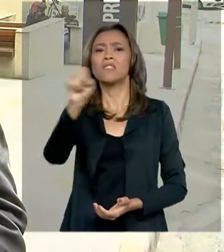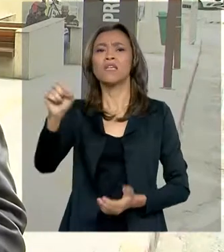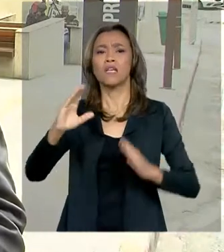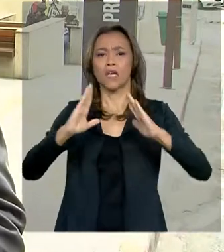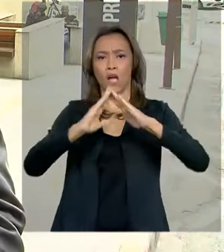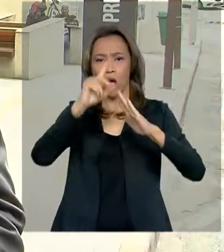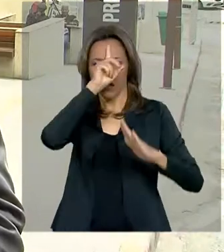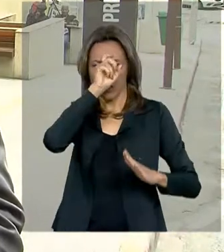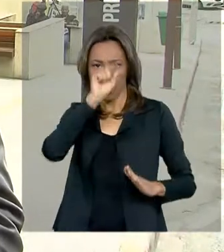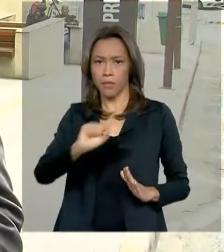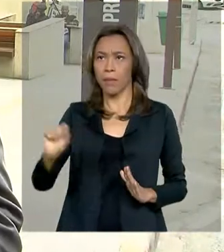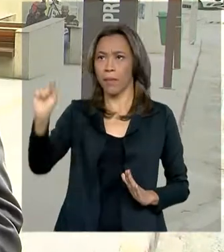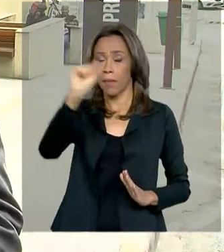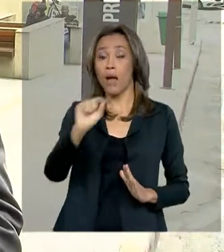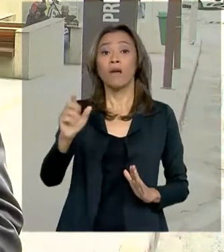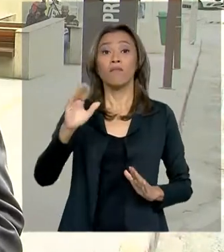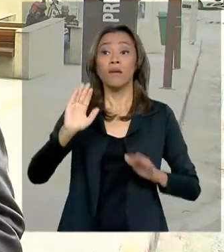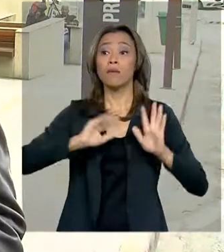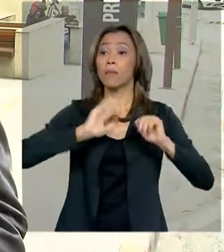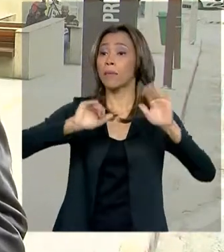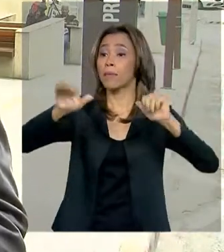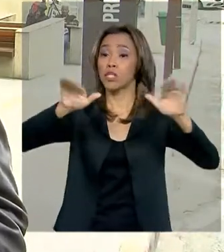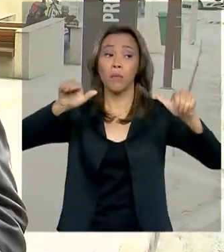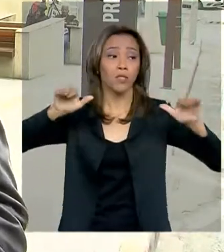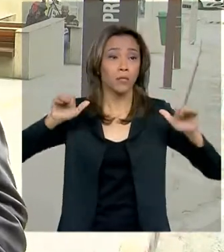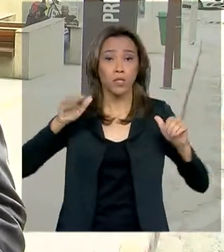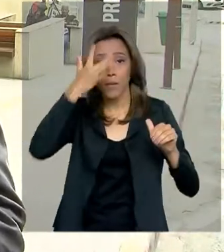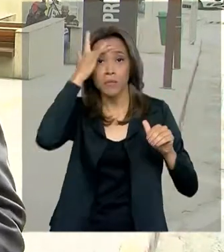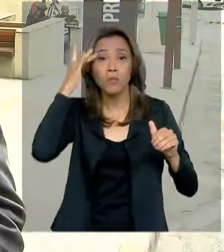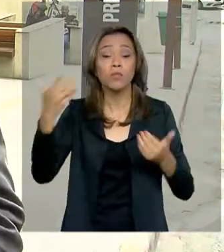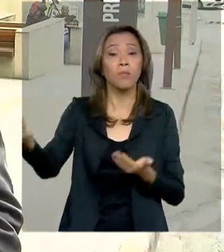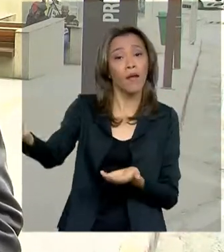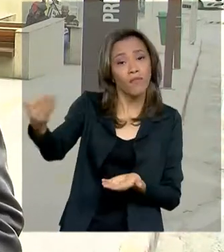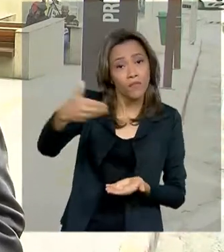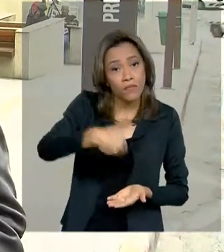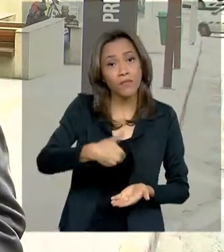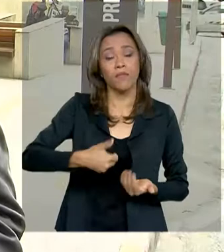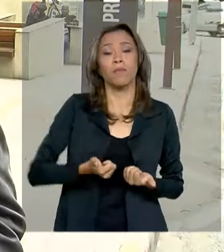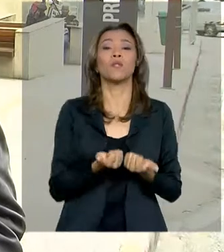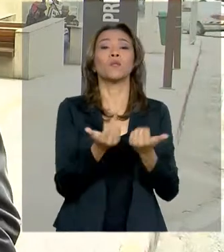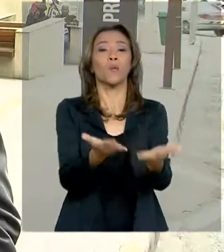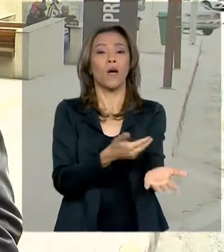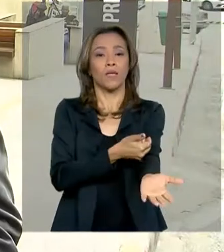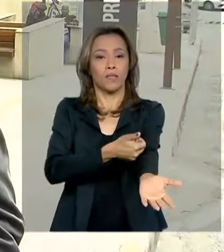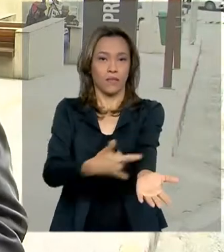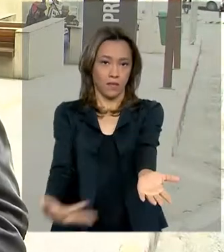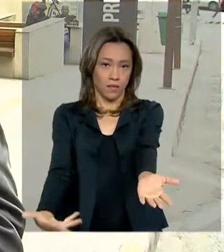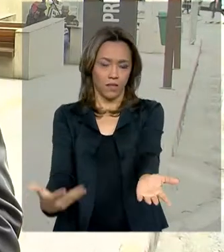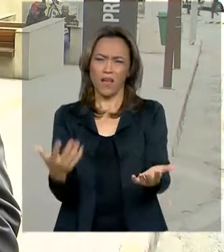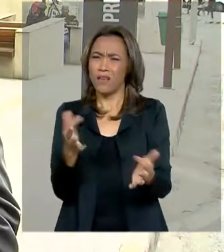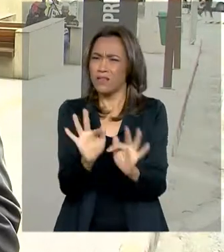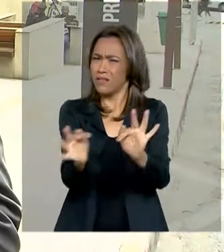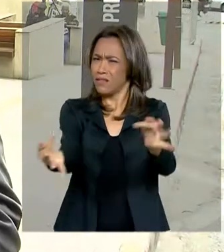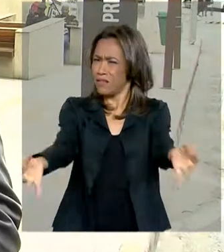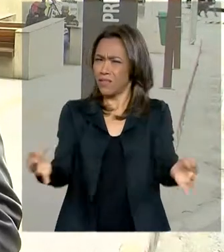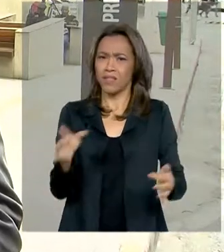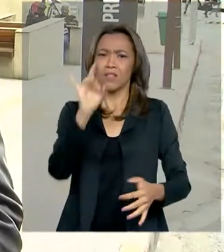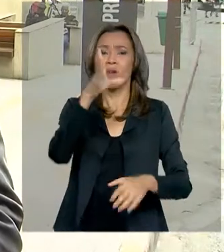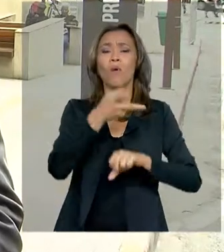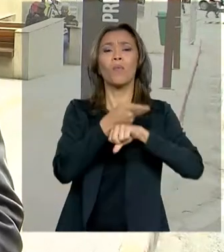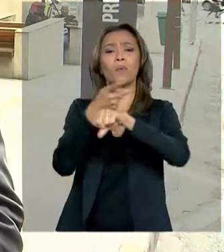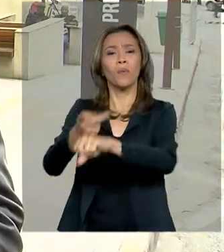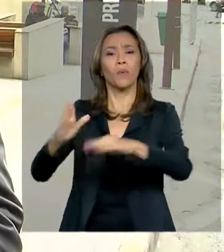haverá ações para convencer as pessoas a se tornarem doadores regulares. Para doar é muito simples, basta comparecer